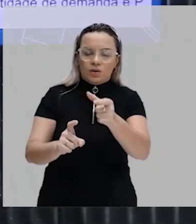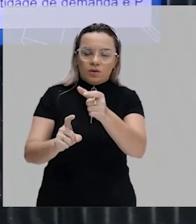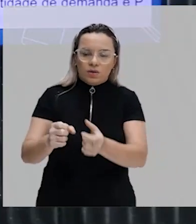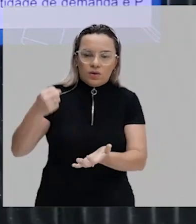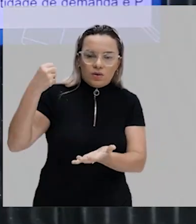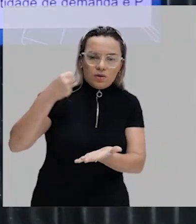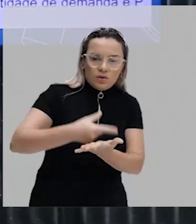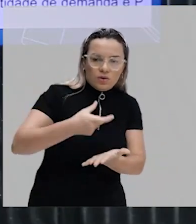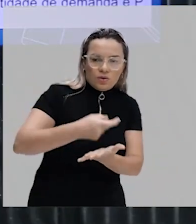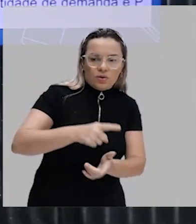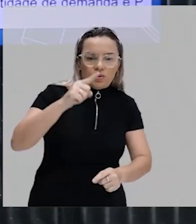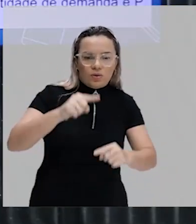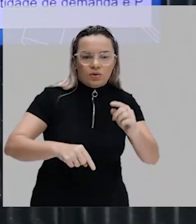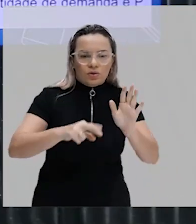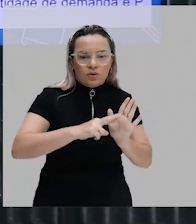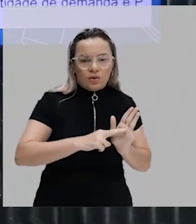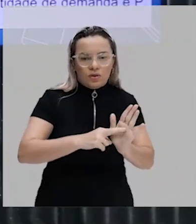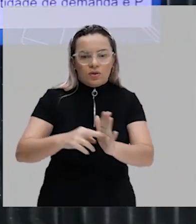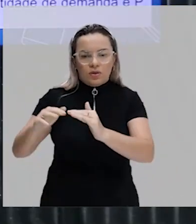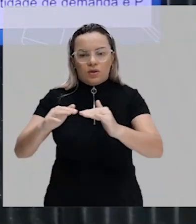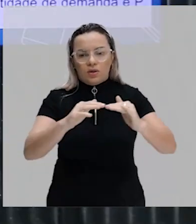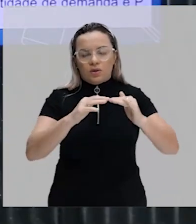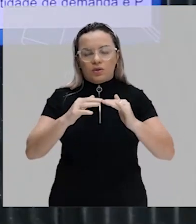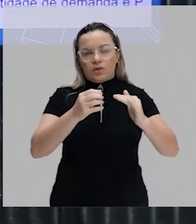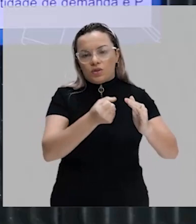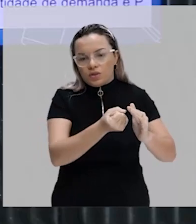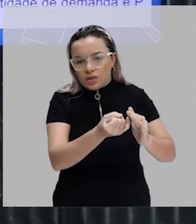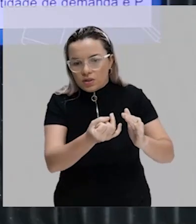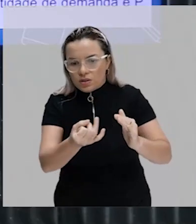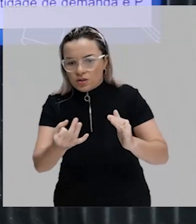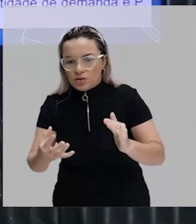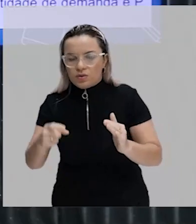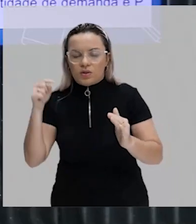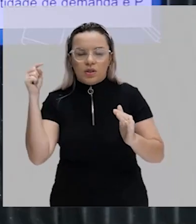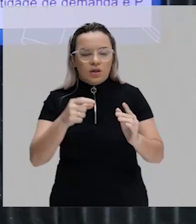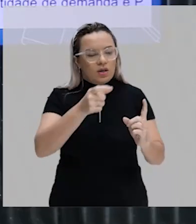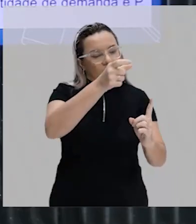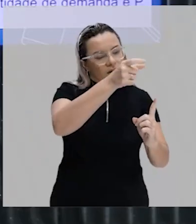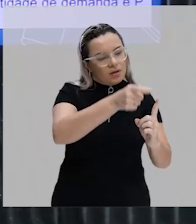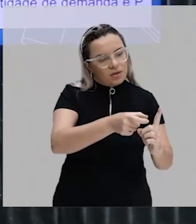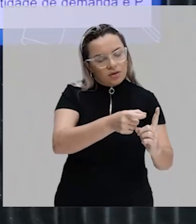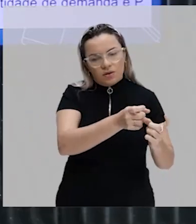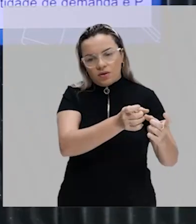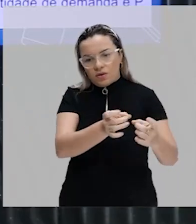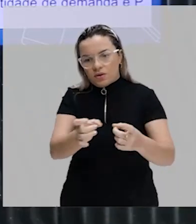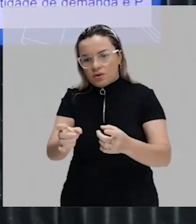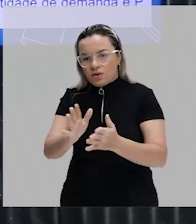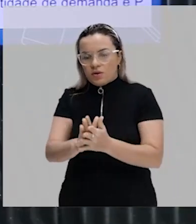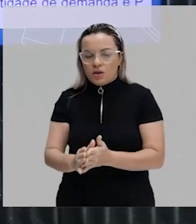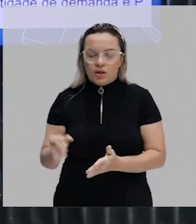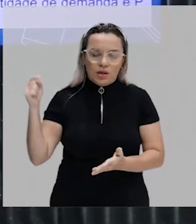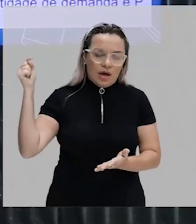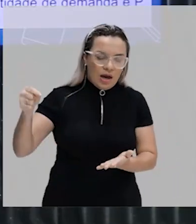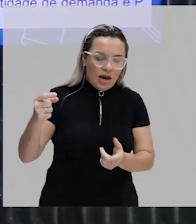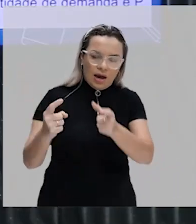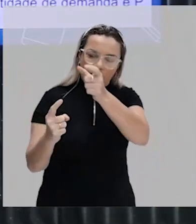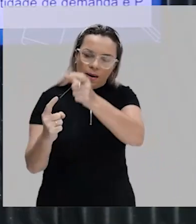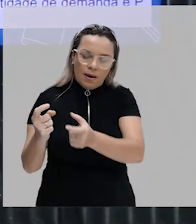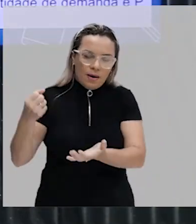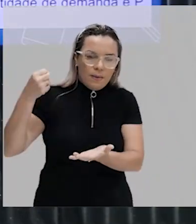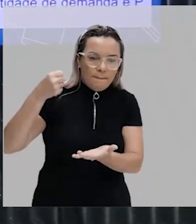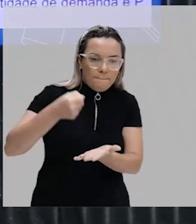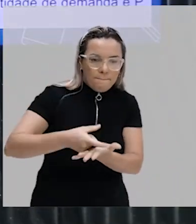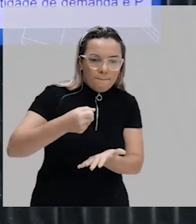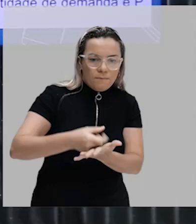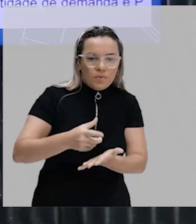produto representam, respectivamente, as quantidades que vendedores e consumidores estão dispostos